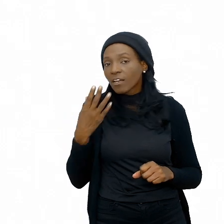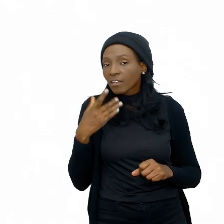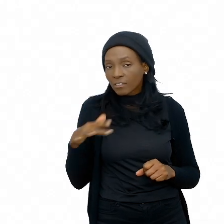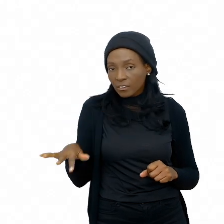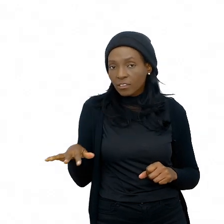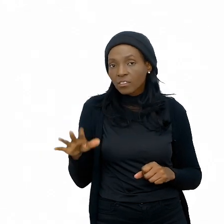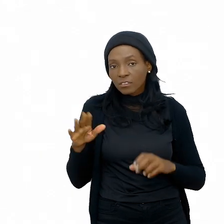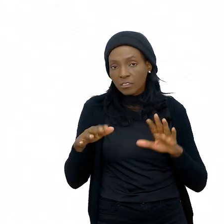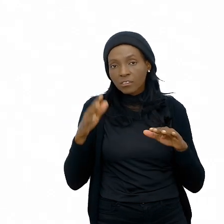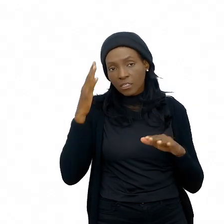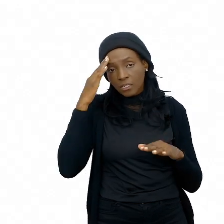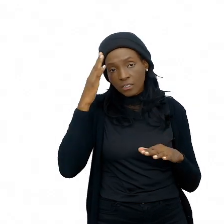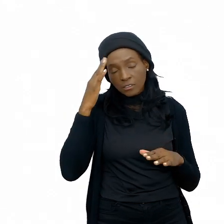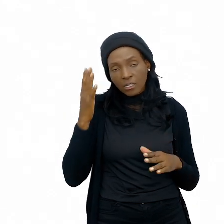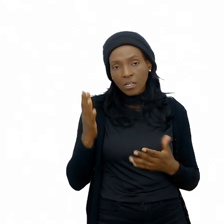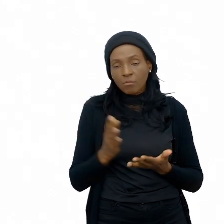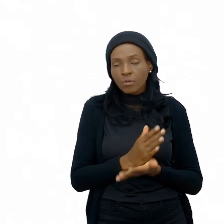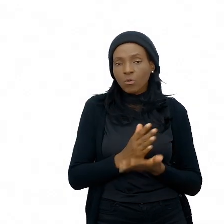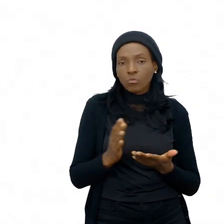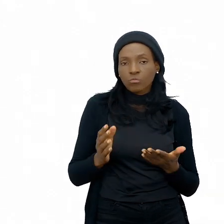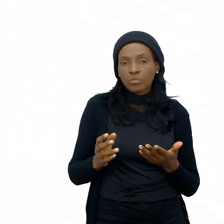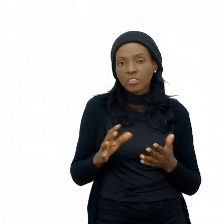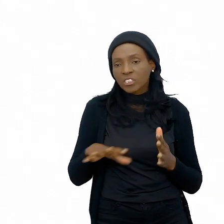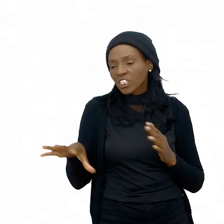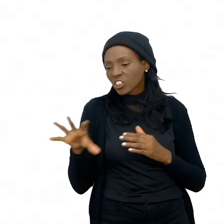estabelecer algumas generalizações.